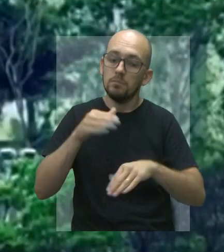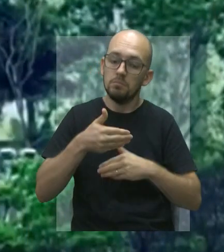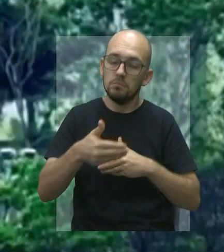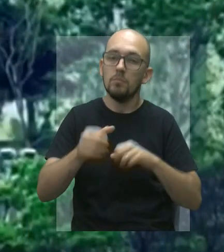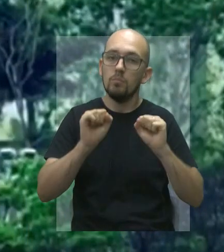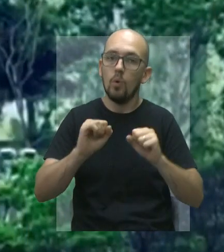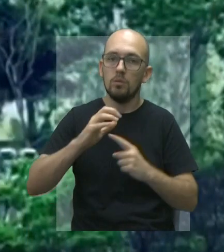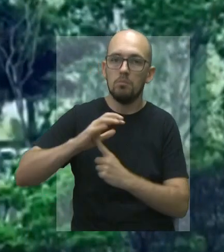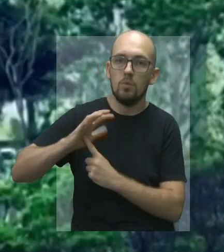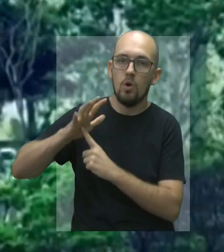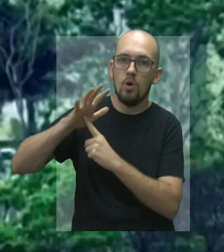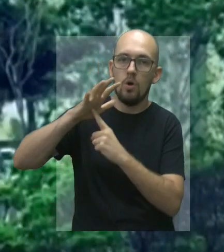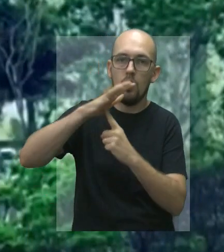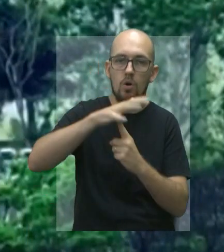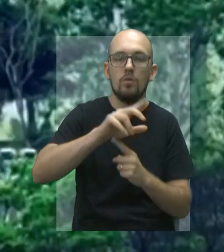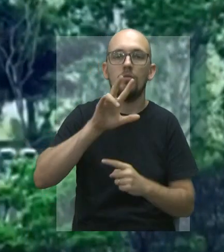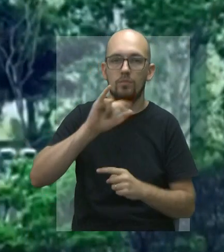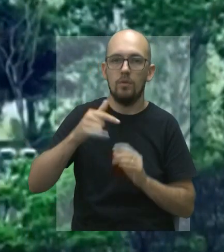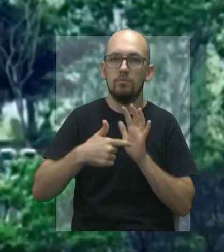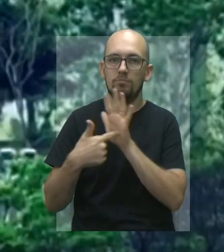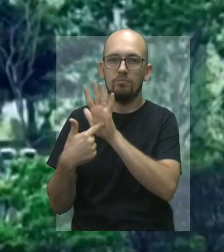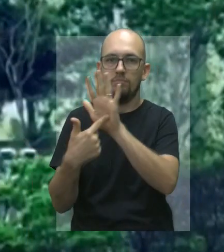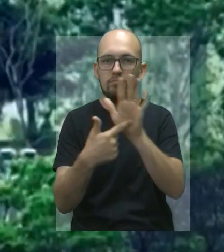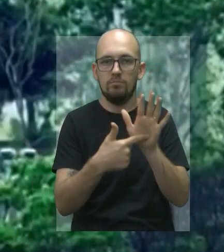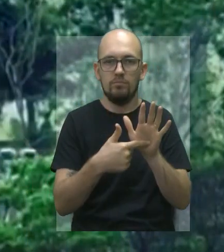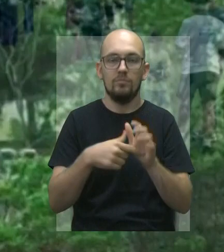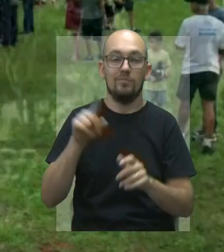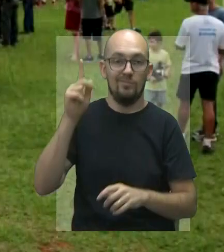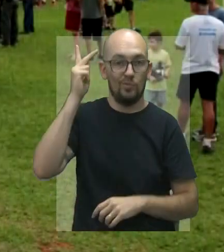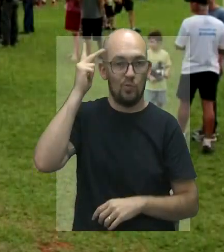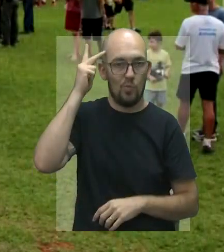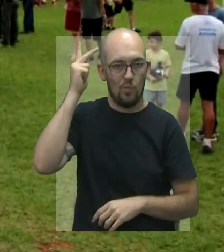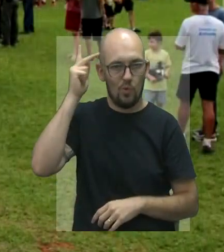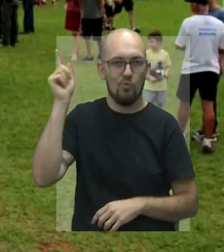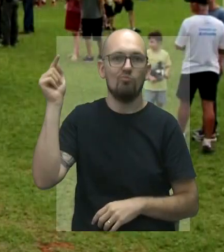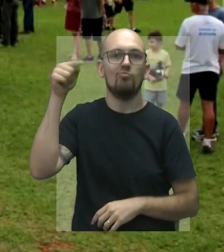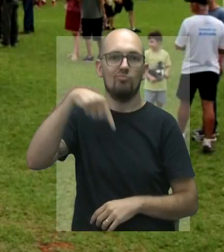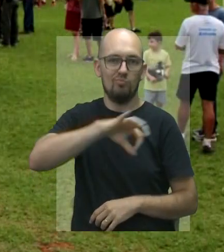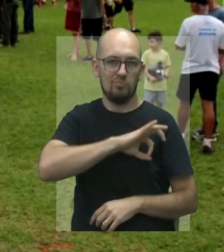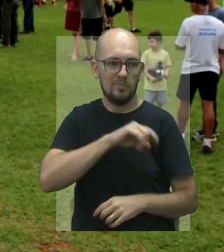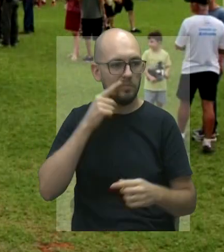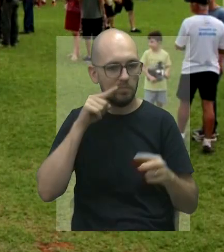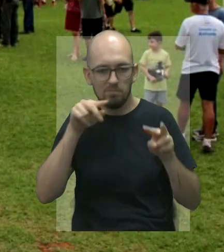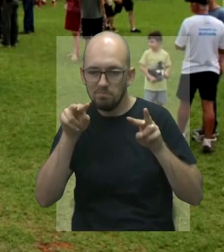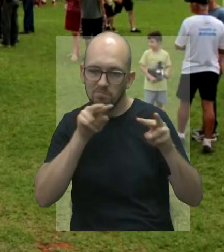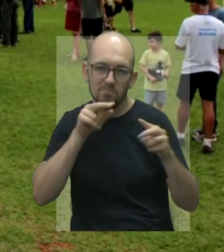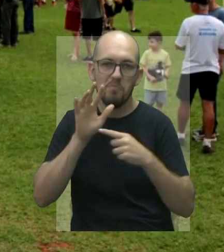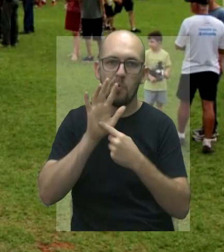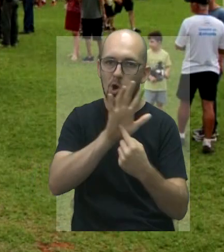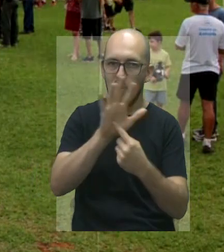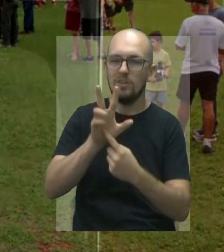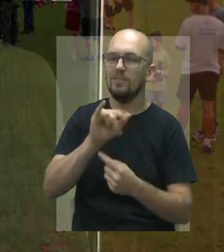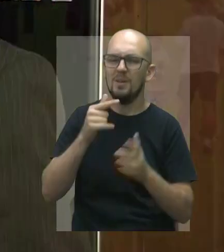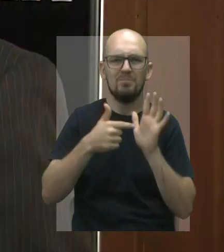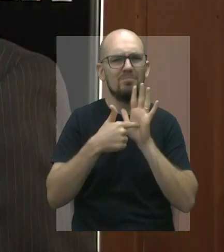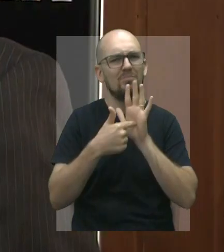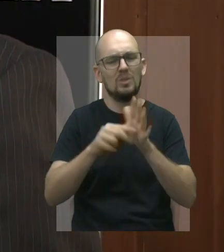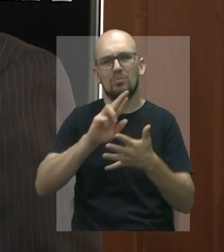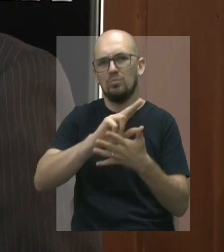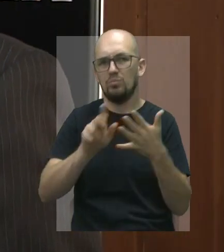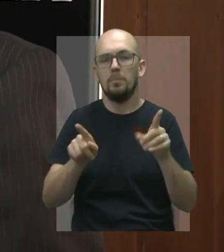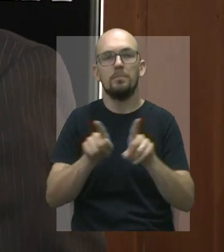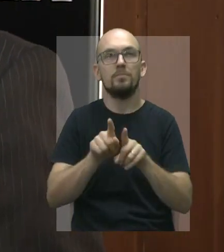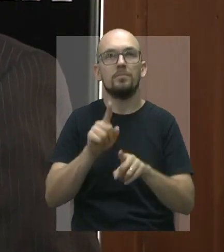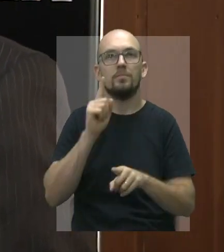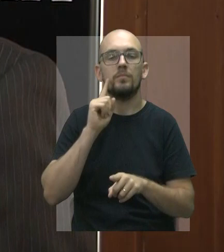o Aerotático de São Paulo, né? Os policiais lá do Aerotático. Então, várias atrações. Haverá